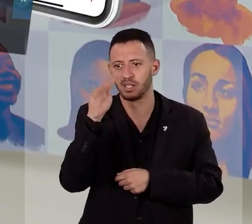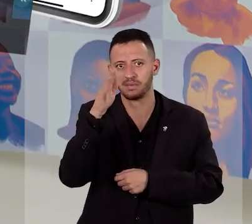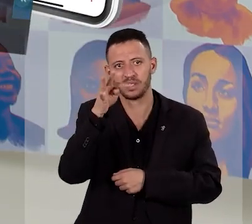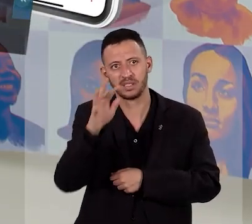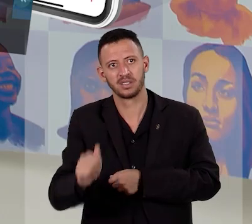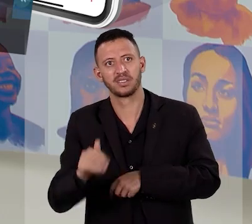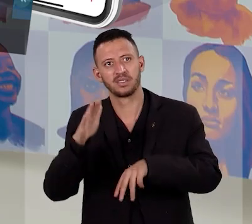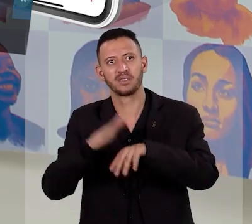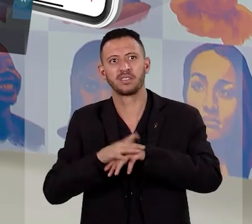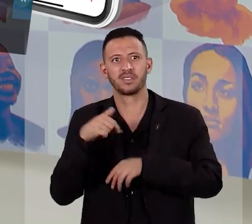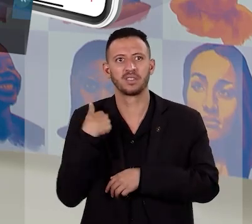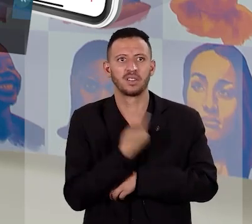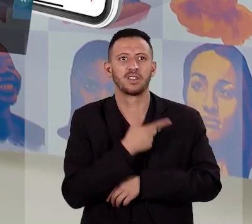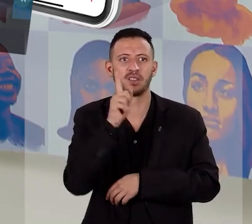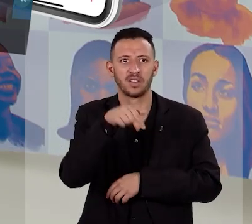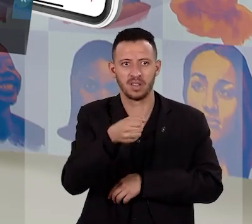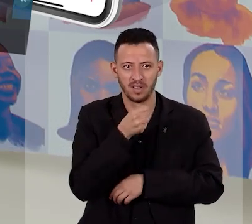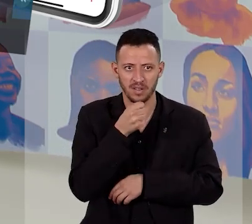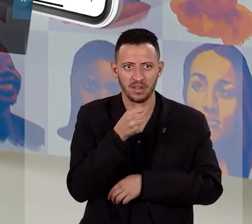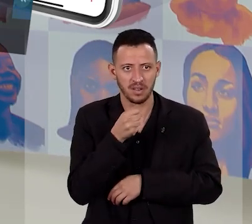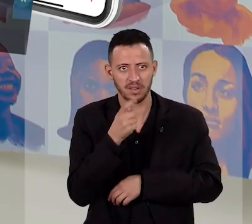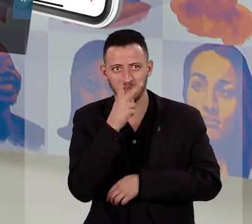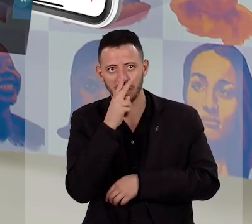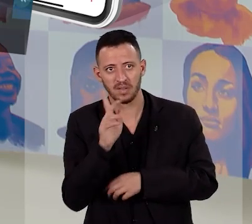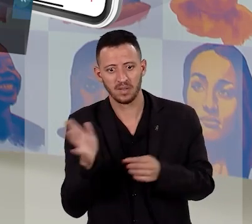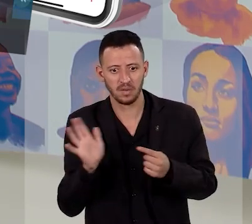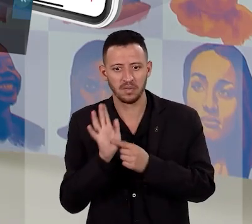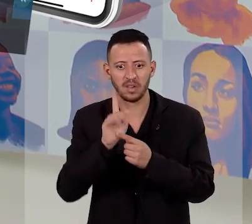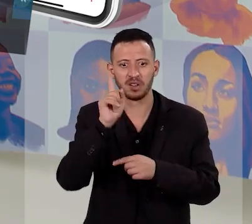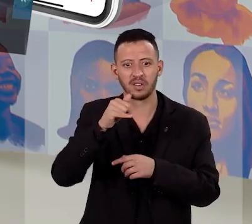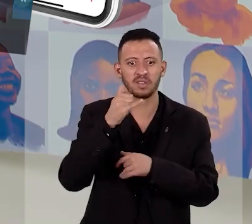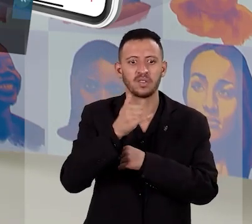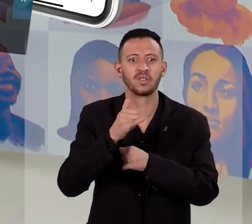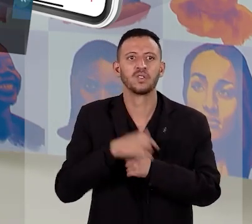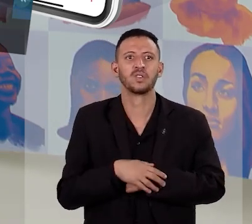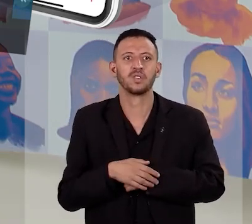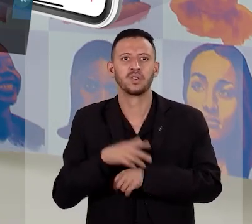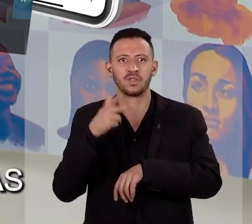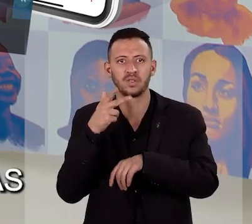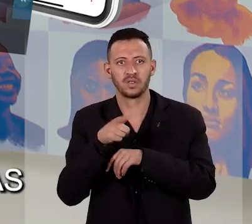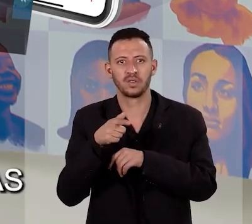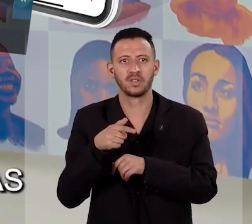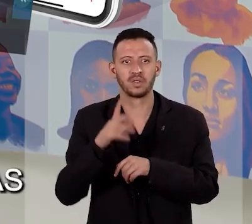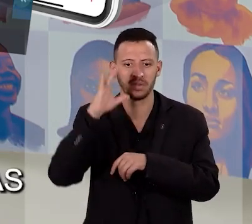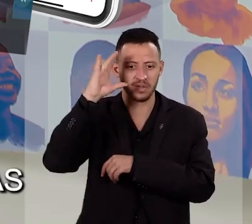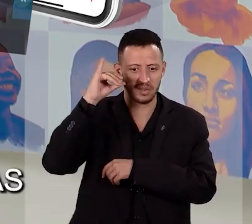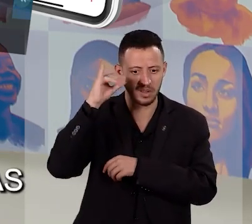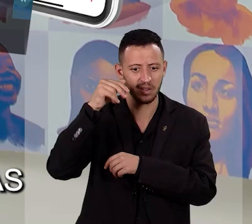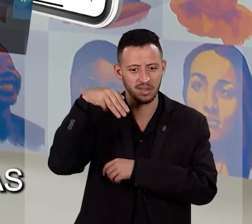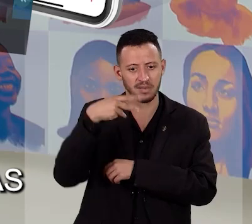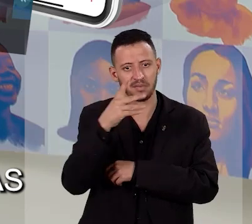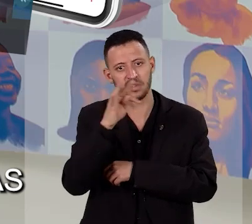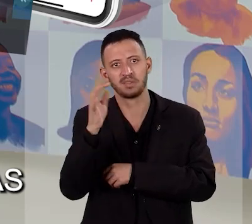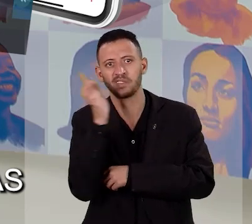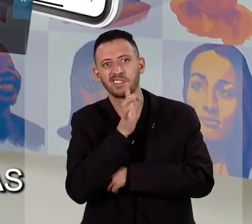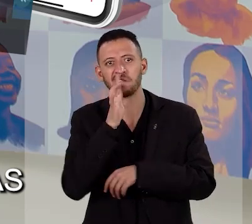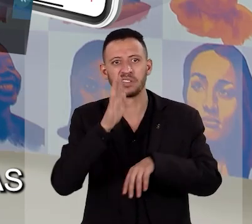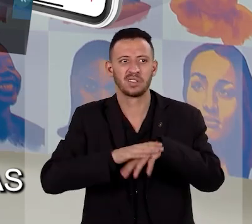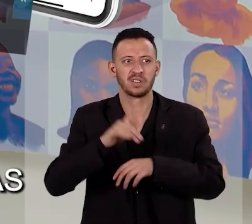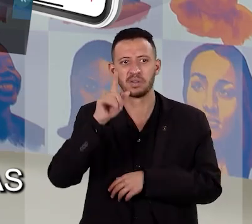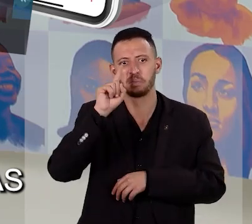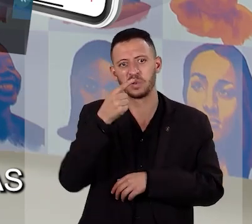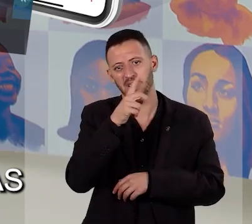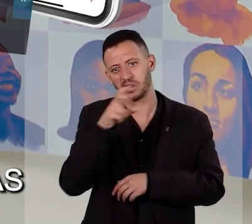A Tabata Cristine, que é uma das fontes da nossa reportagem, ela aparece nesse vídeo em collab com o Instagram do MPT, que rendeu mais